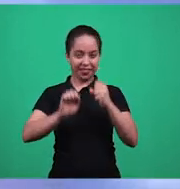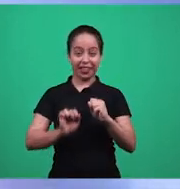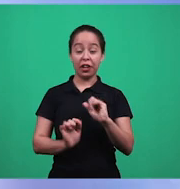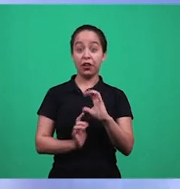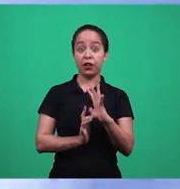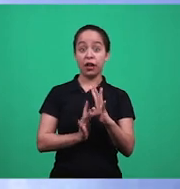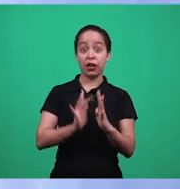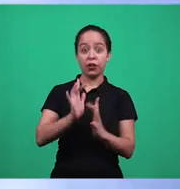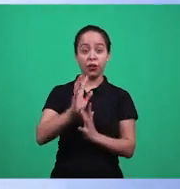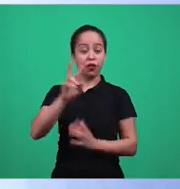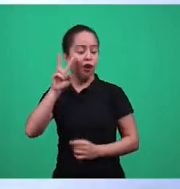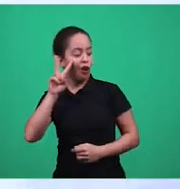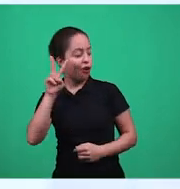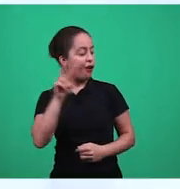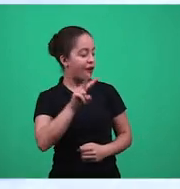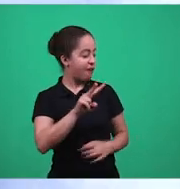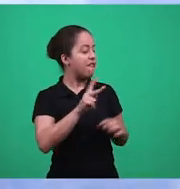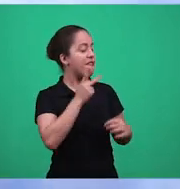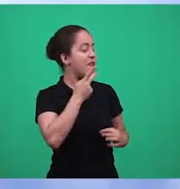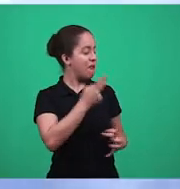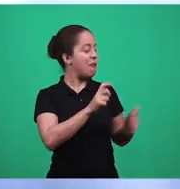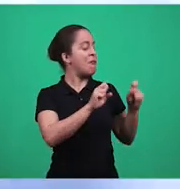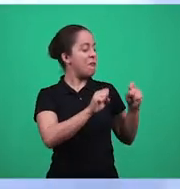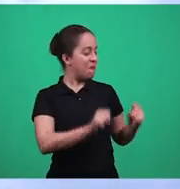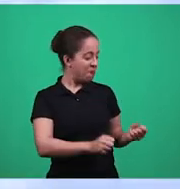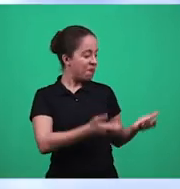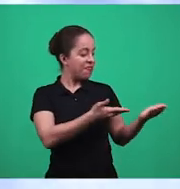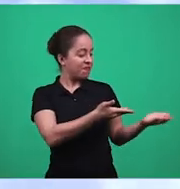e no céu me